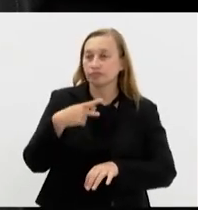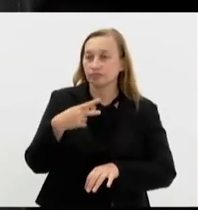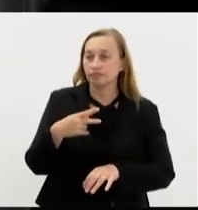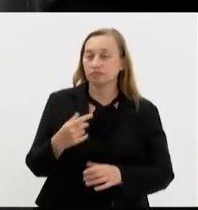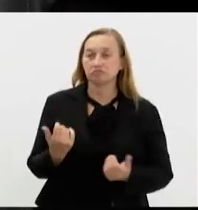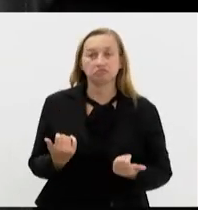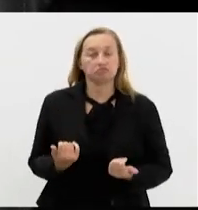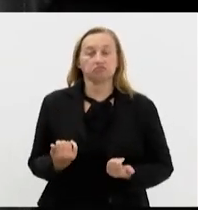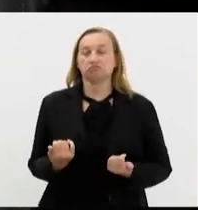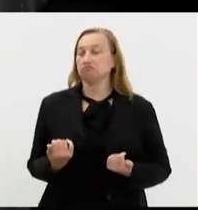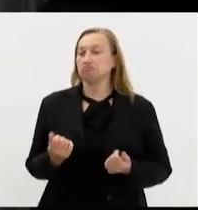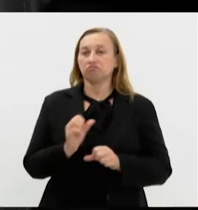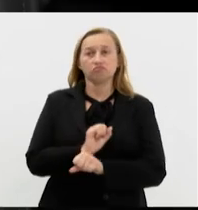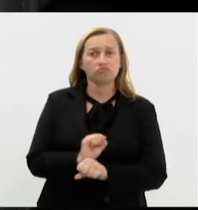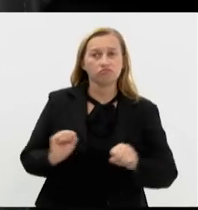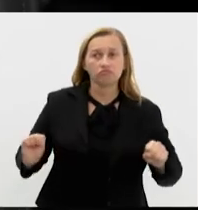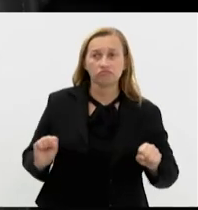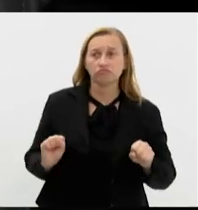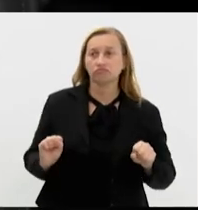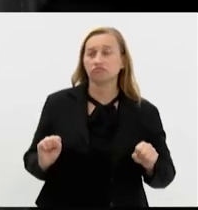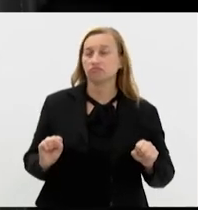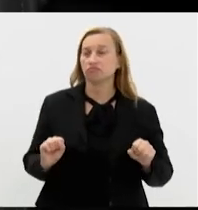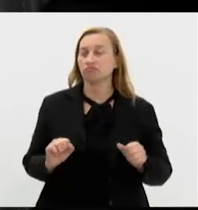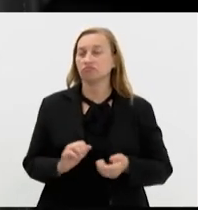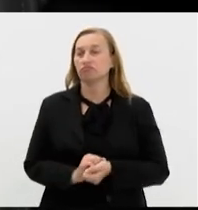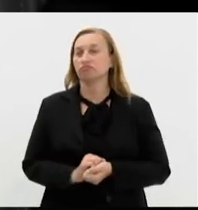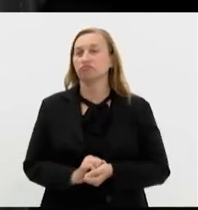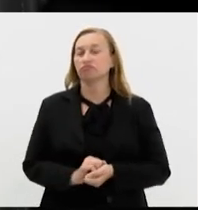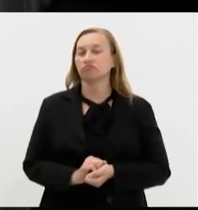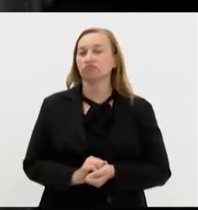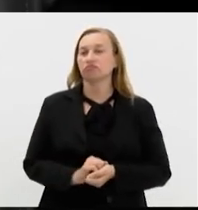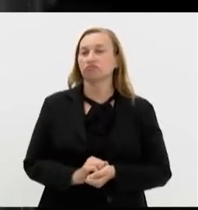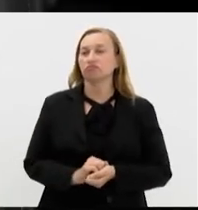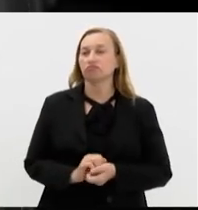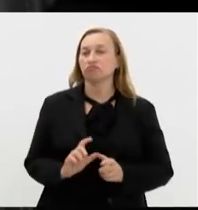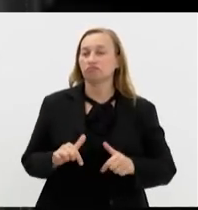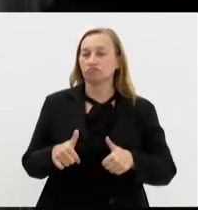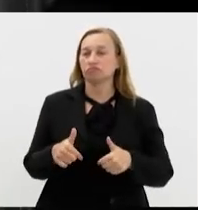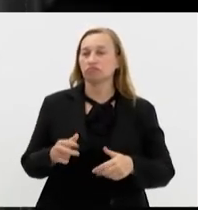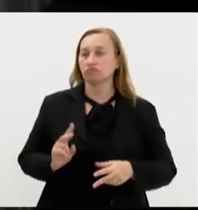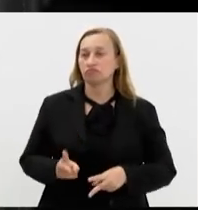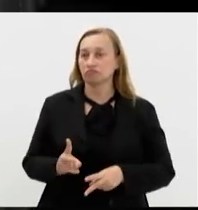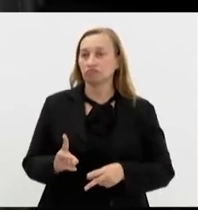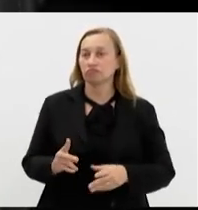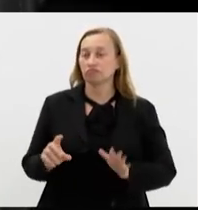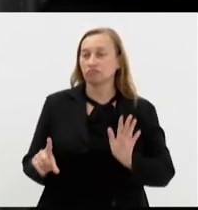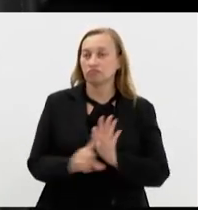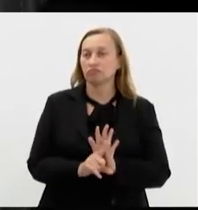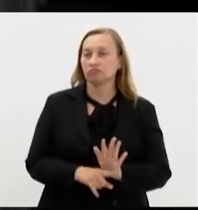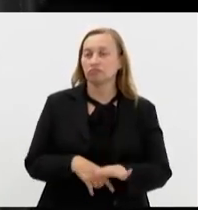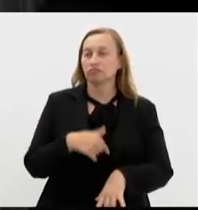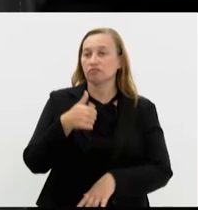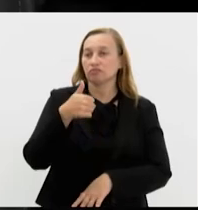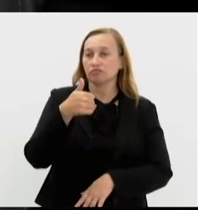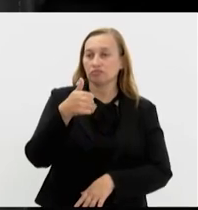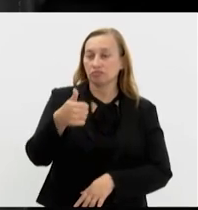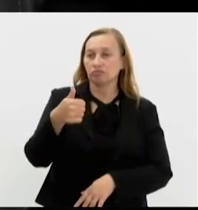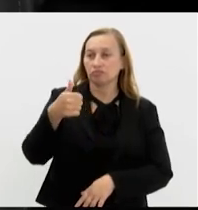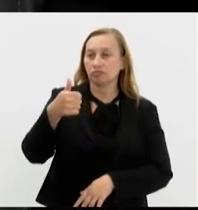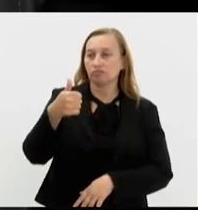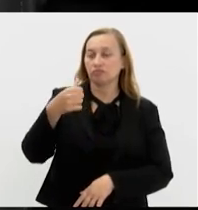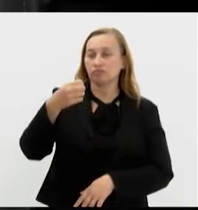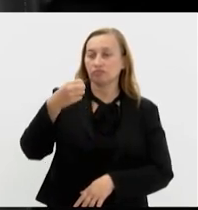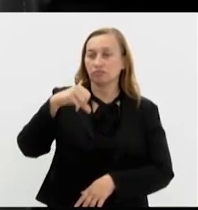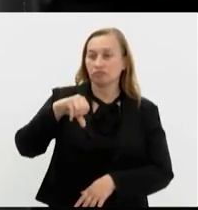essa privação essa individualização durante todo o tempo a lei 9504 destinada